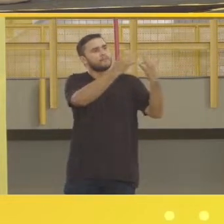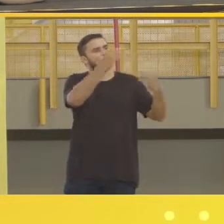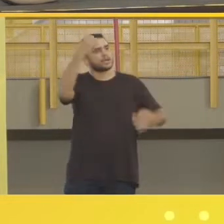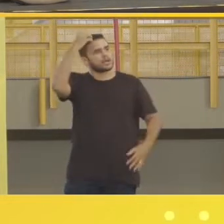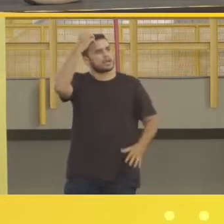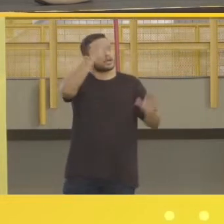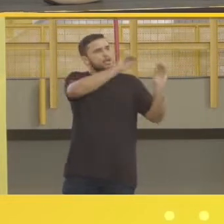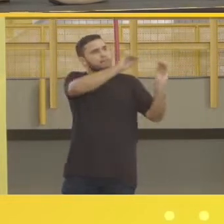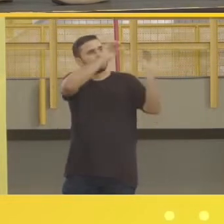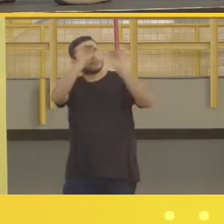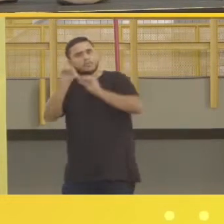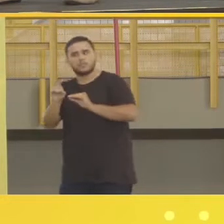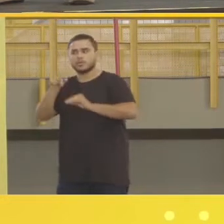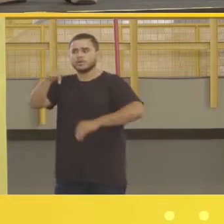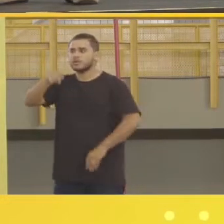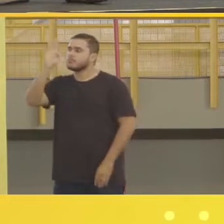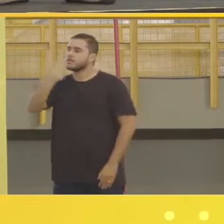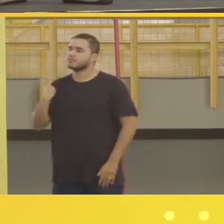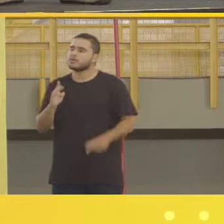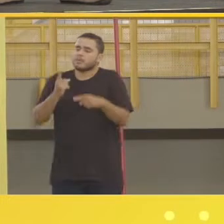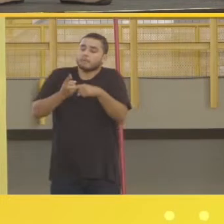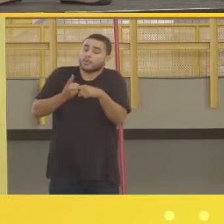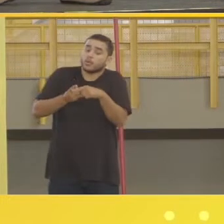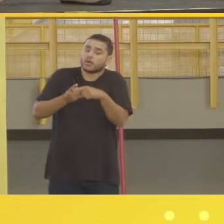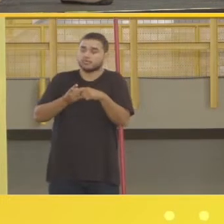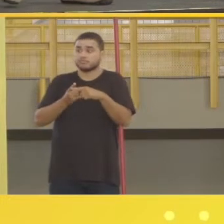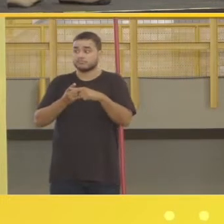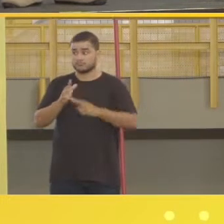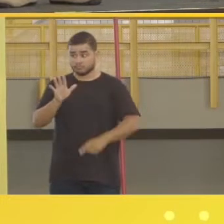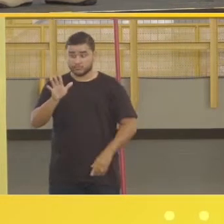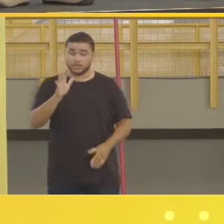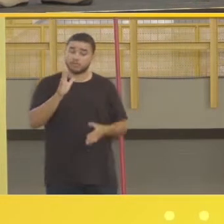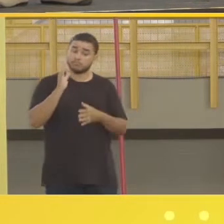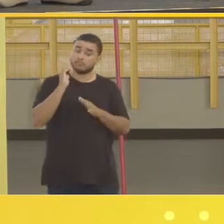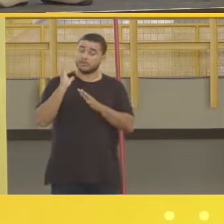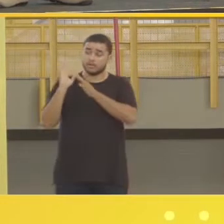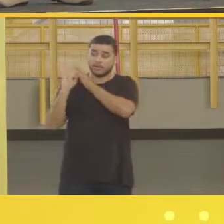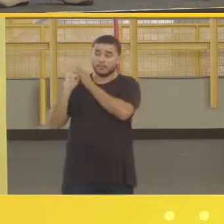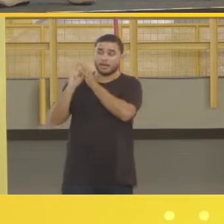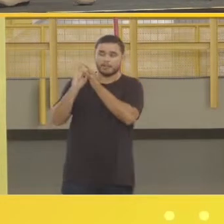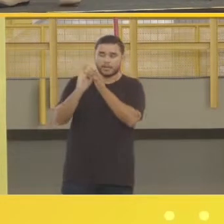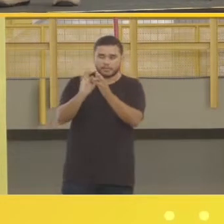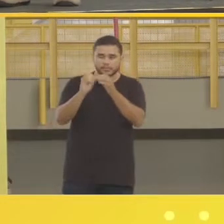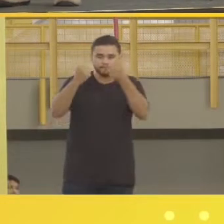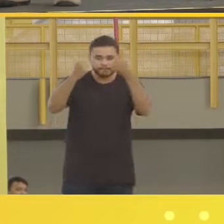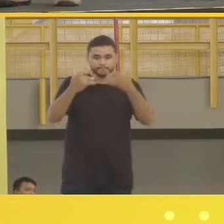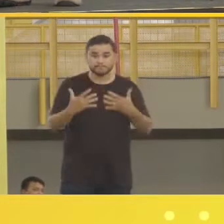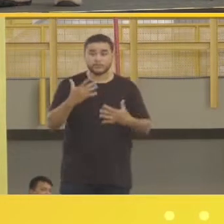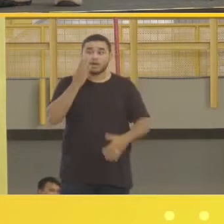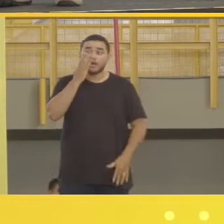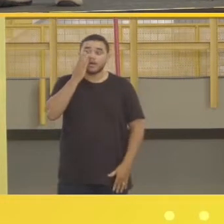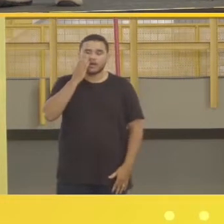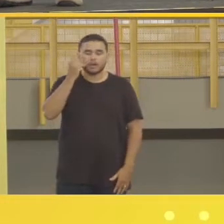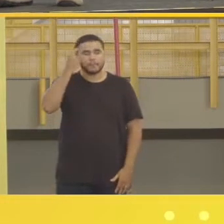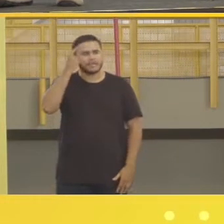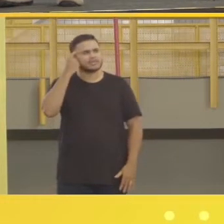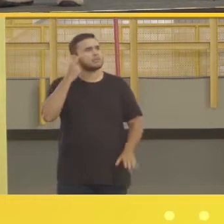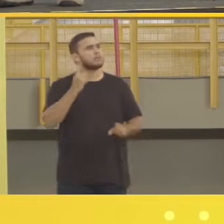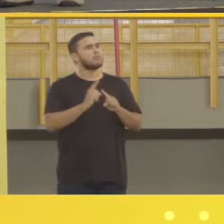território brasileiro, tá? Antes disso, a gente precisa rapidamente contextualizar. A história se faz dentro de